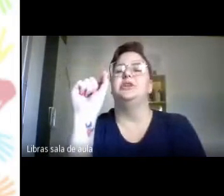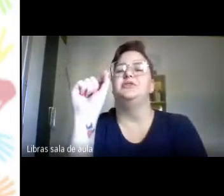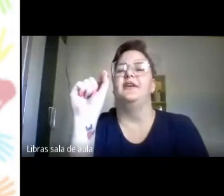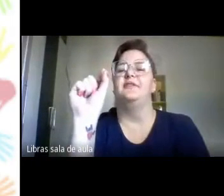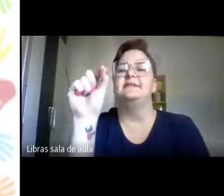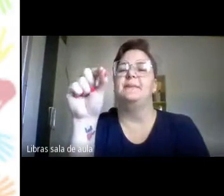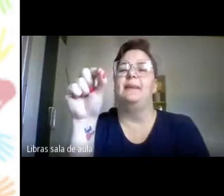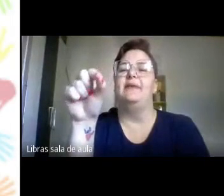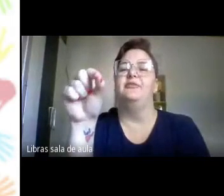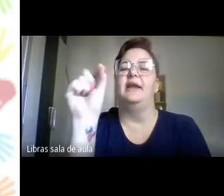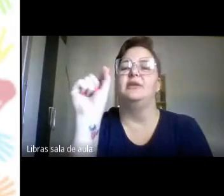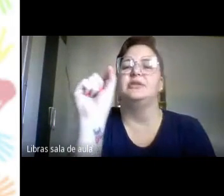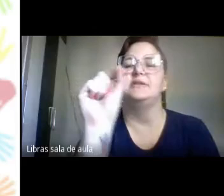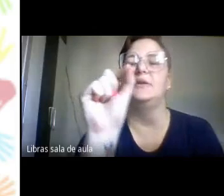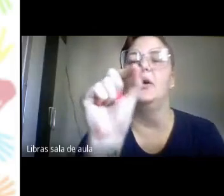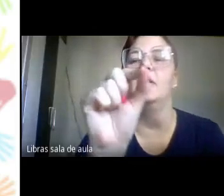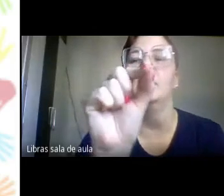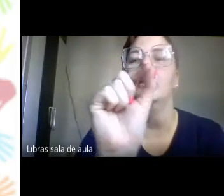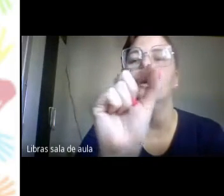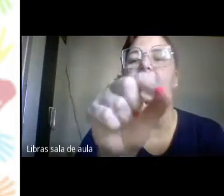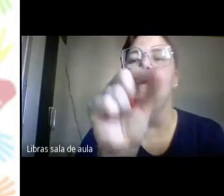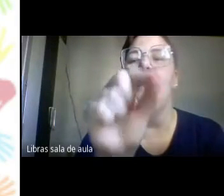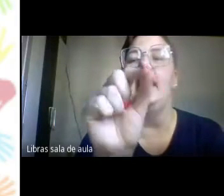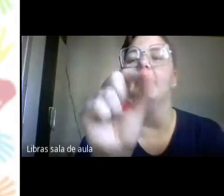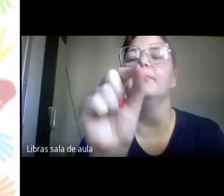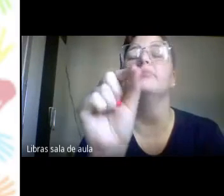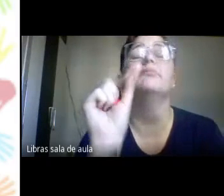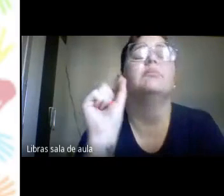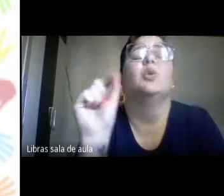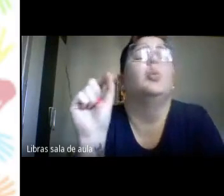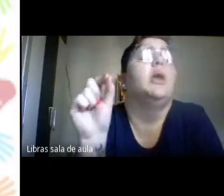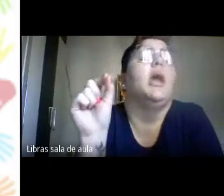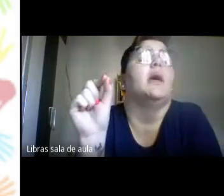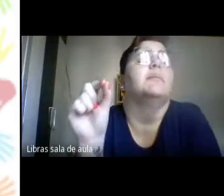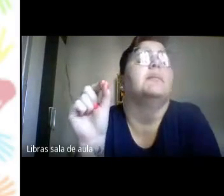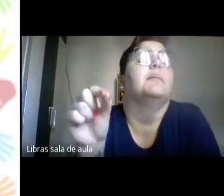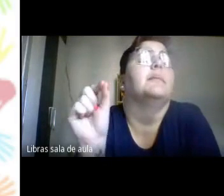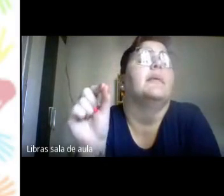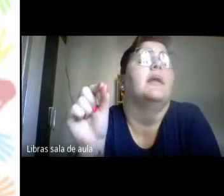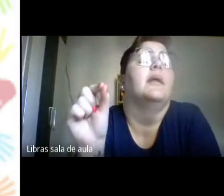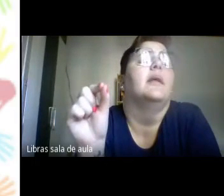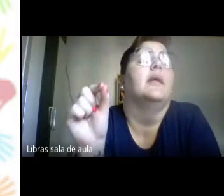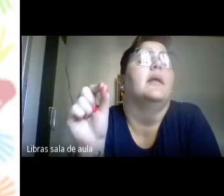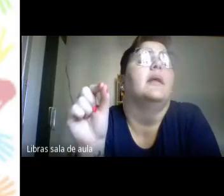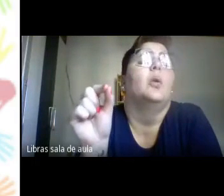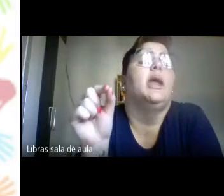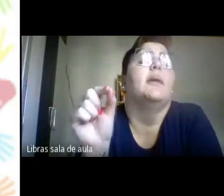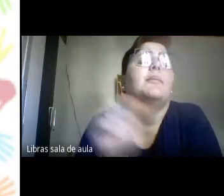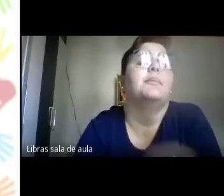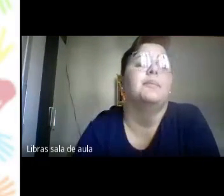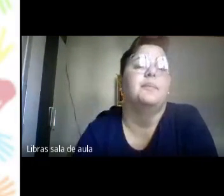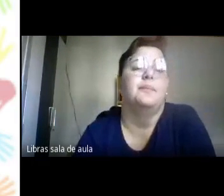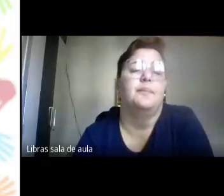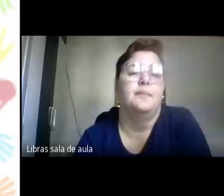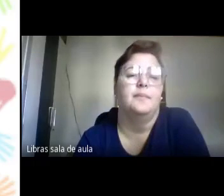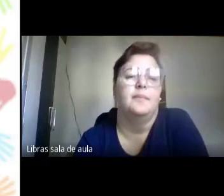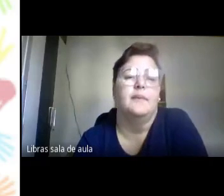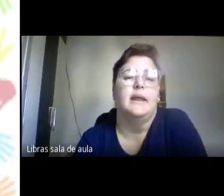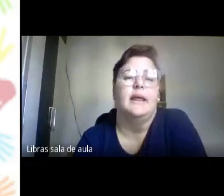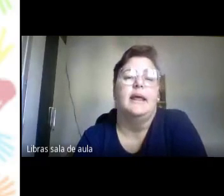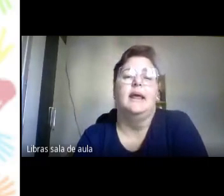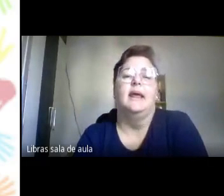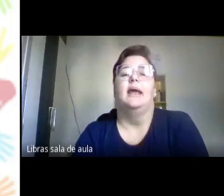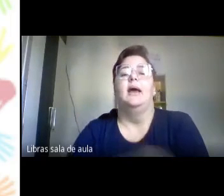A gente vai fazer para frente, assim, ó. Que? O que? O que?